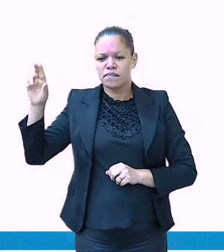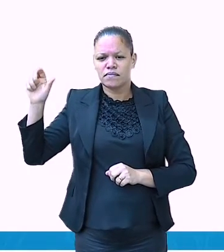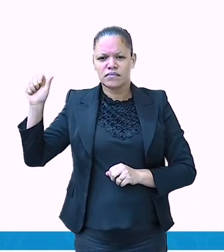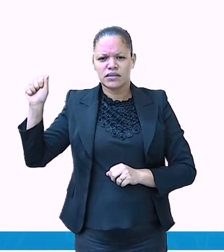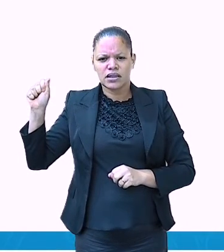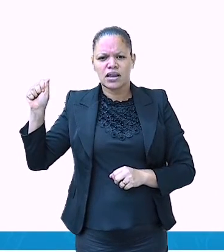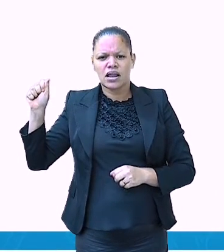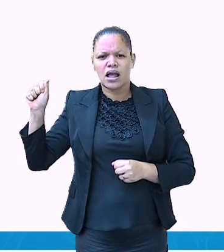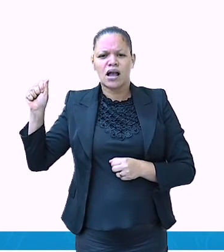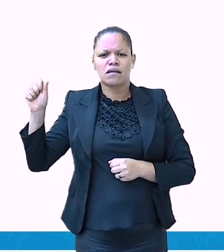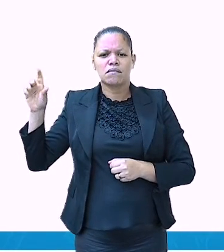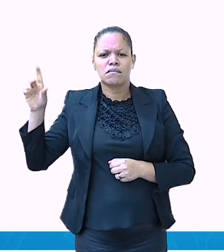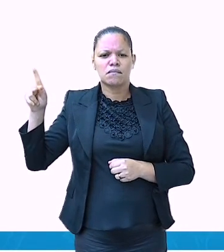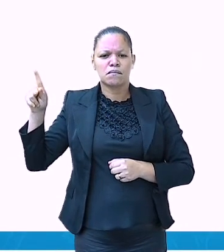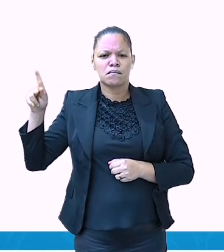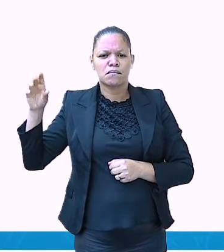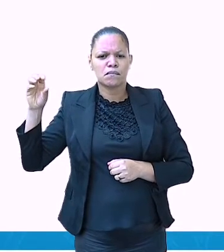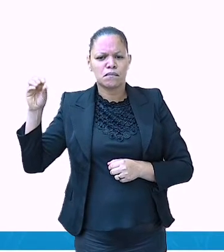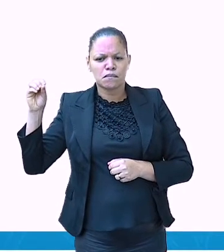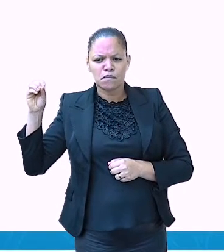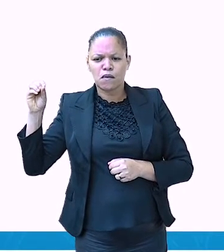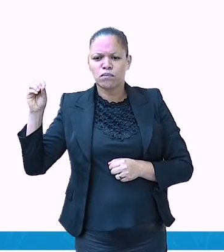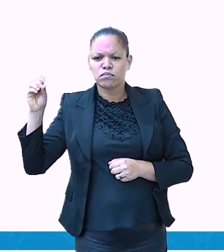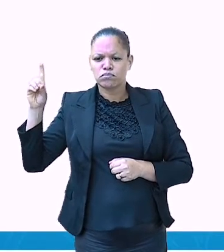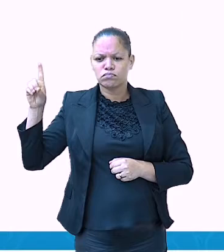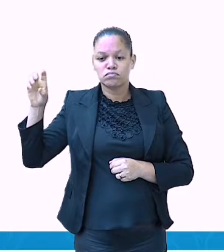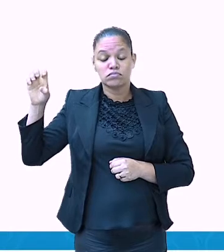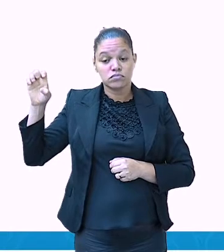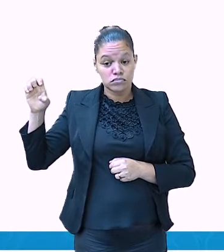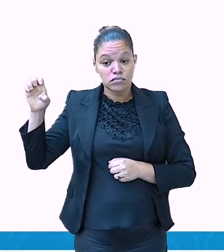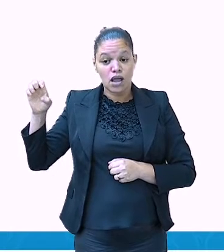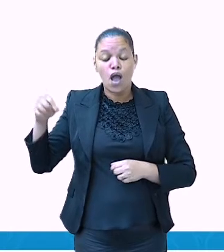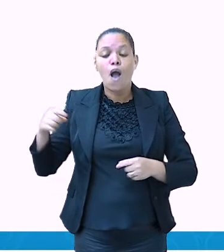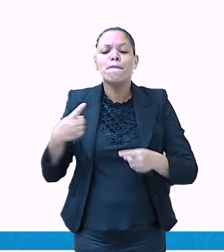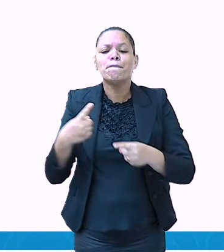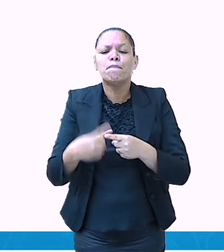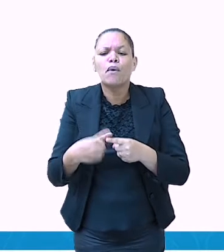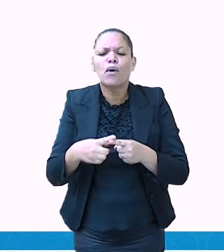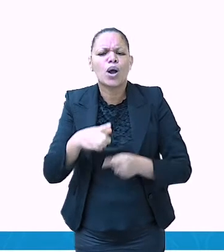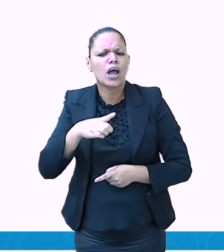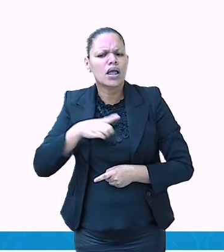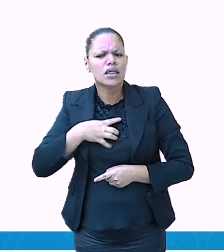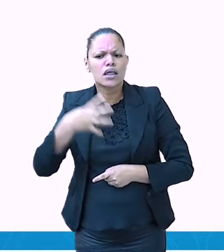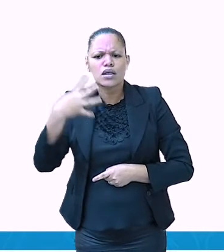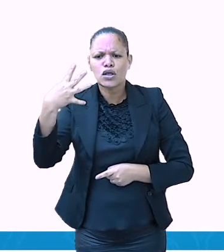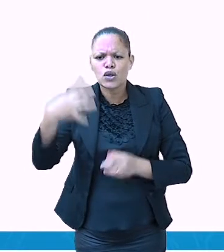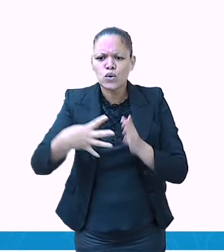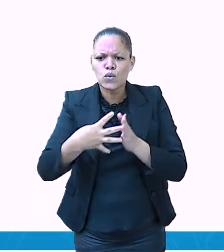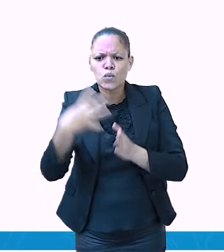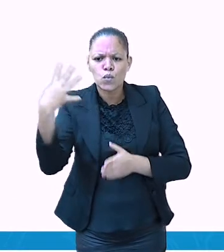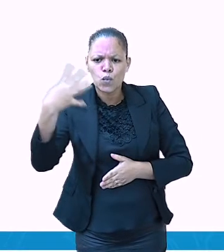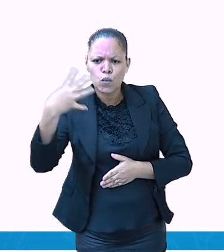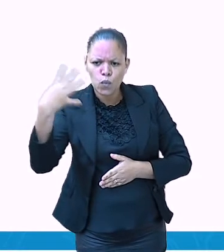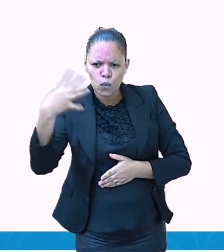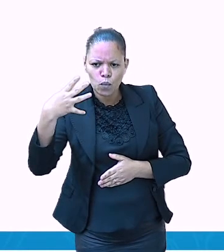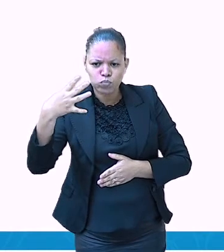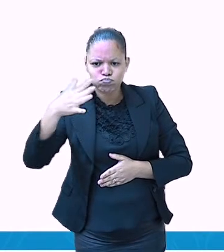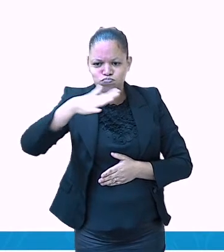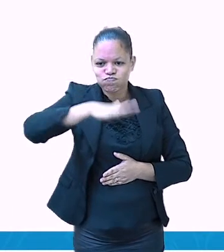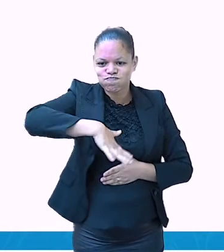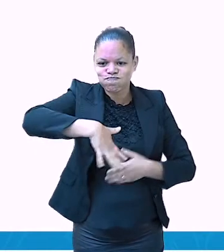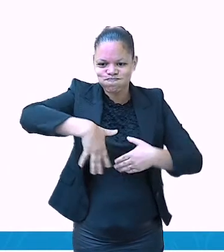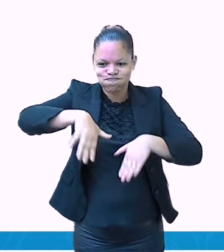Eles têm uma excreção ureia. Os ossos e músculos são mais fortes.